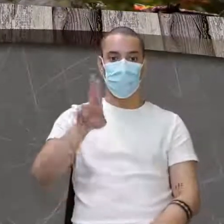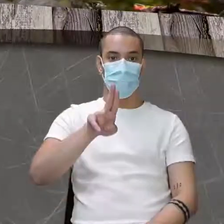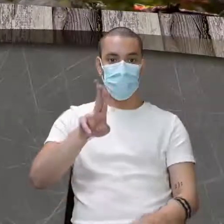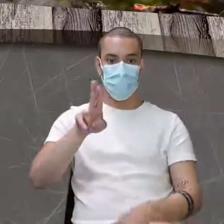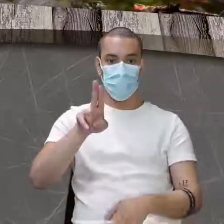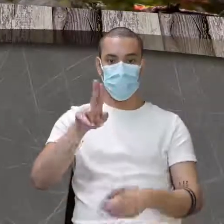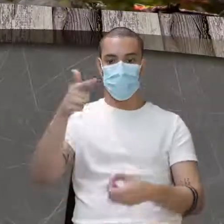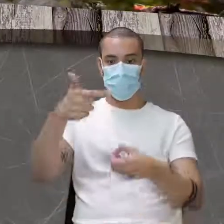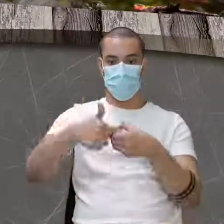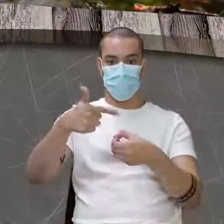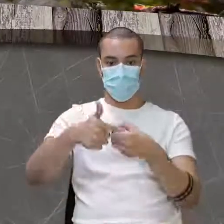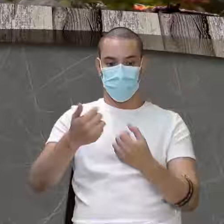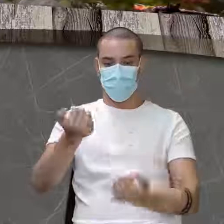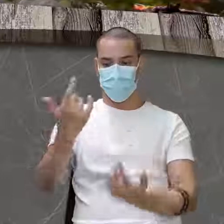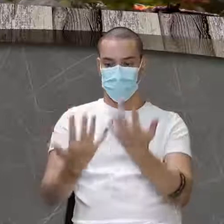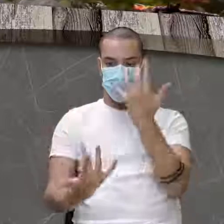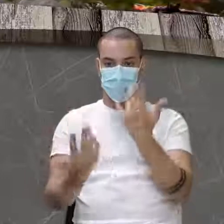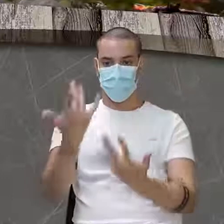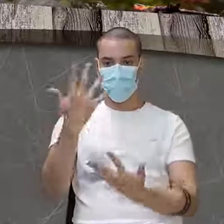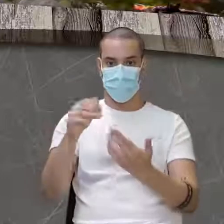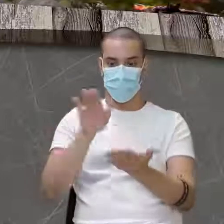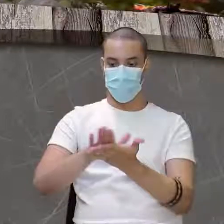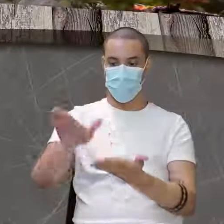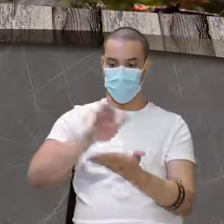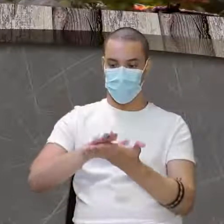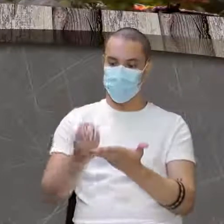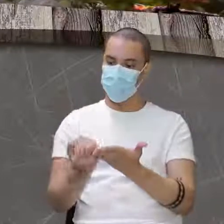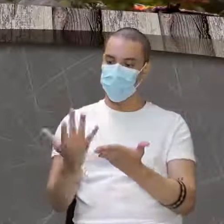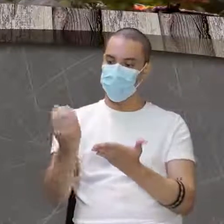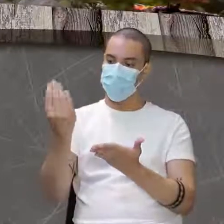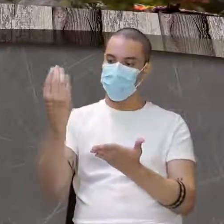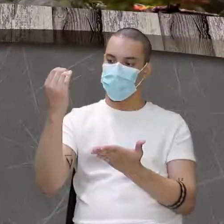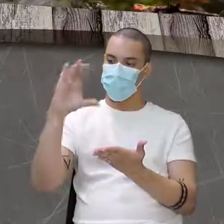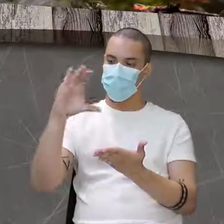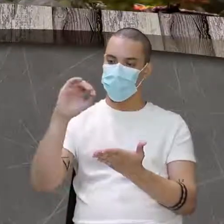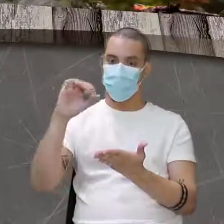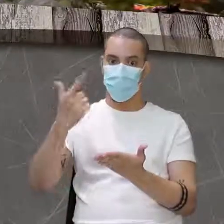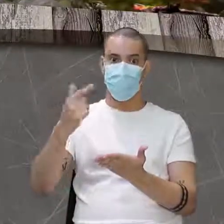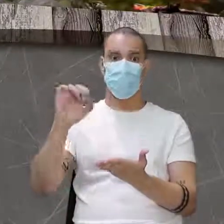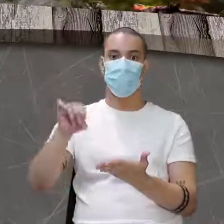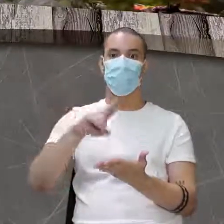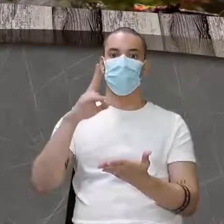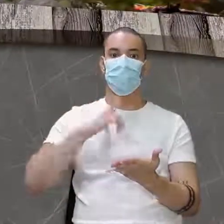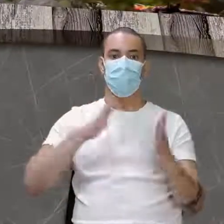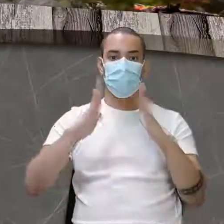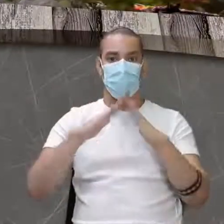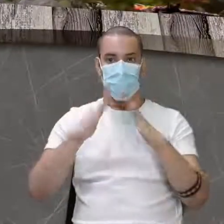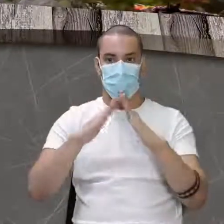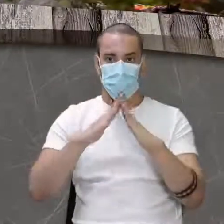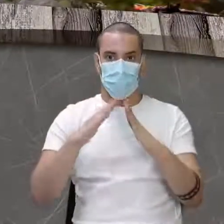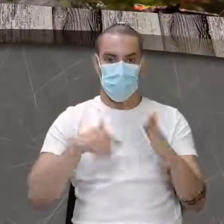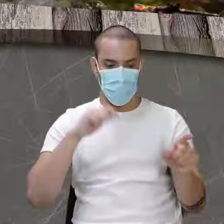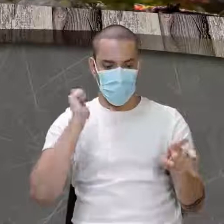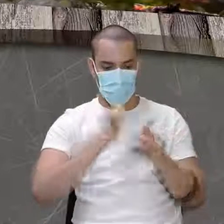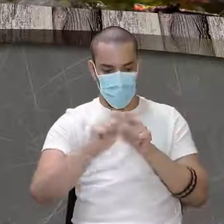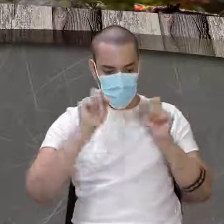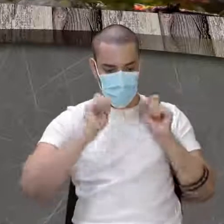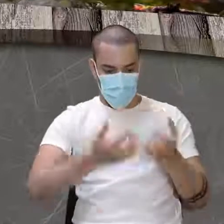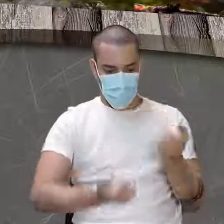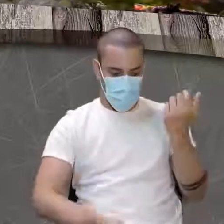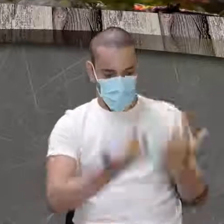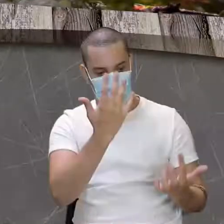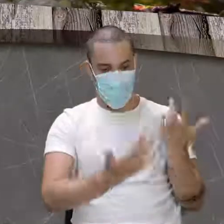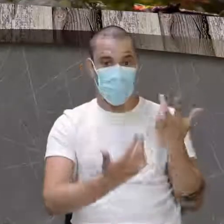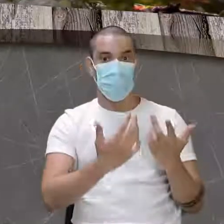combustível, estou queimando. Combustão libera CO2. Quando eu pego as folhas da minha casa, junto tudo e taco fogo, estou